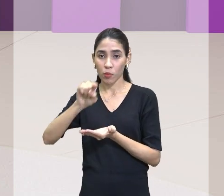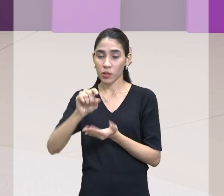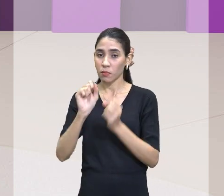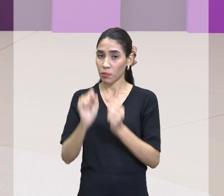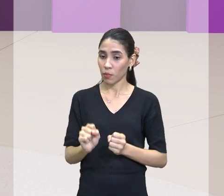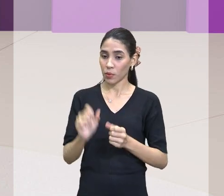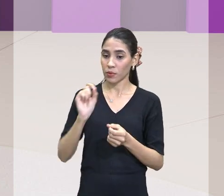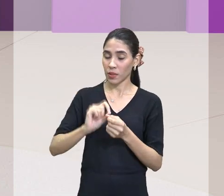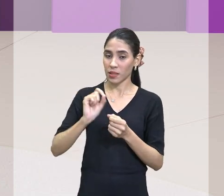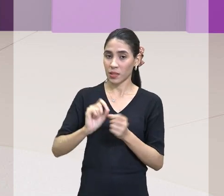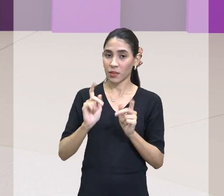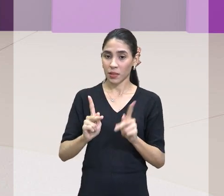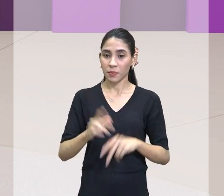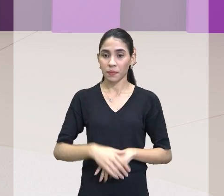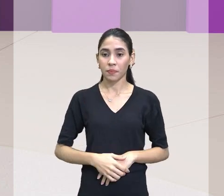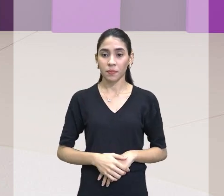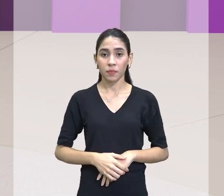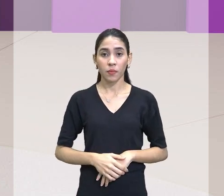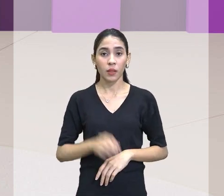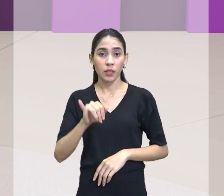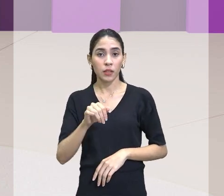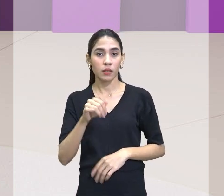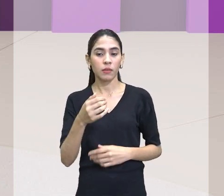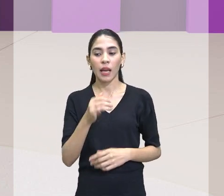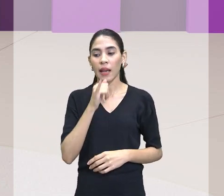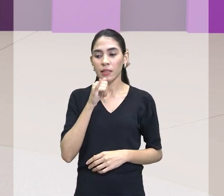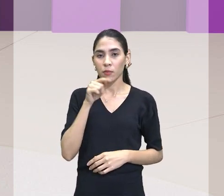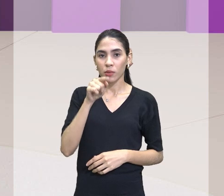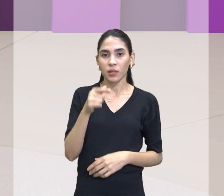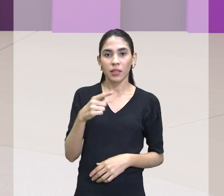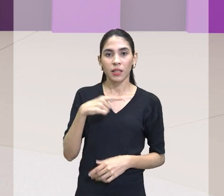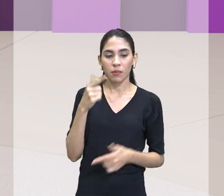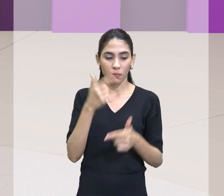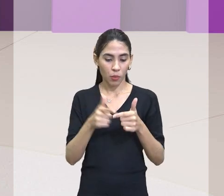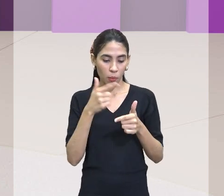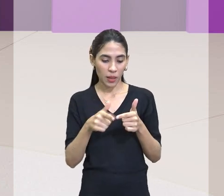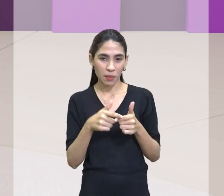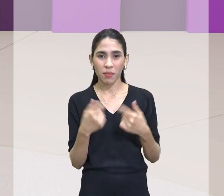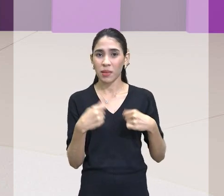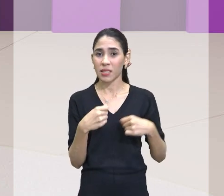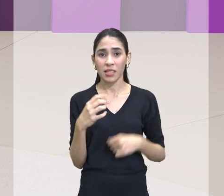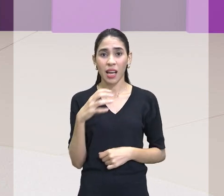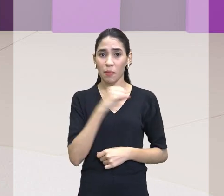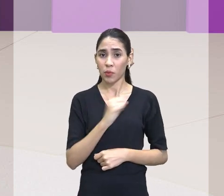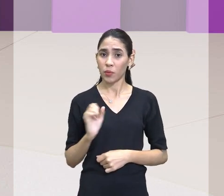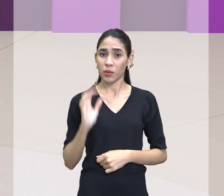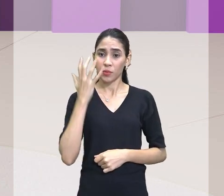escolhe fazer com eles. Então, quando você tem um problema que você precisa resolver,